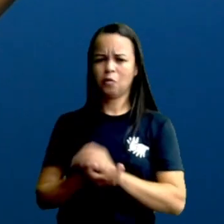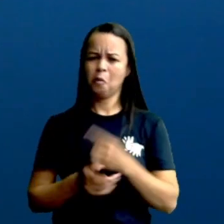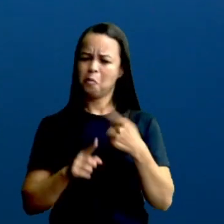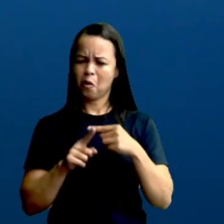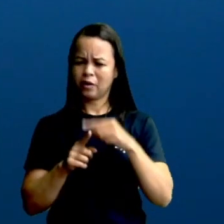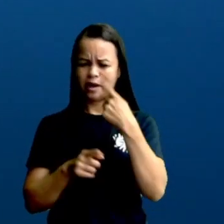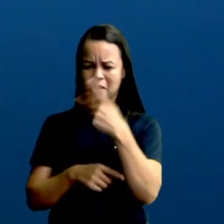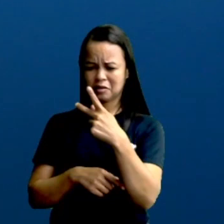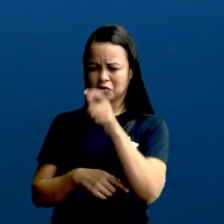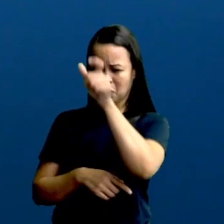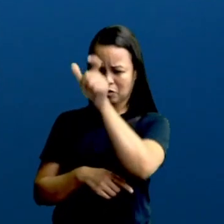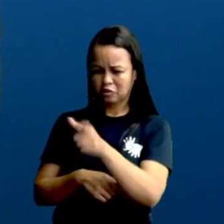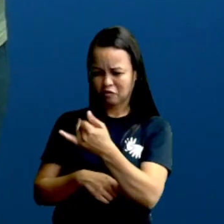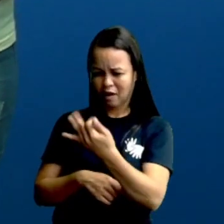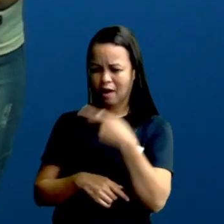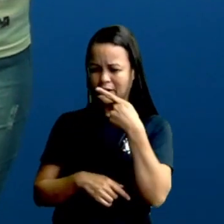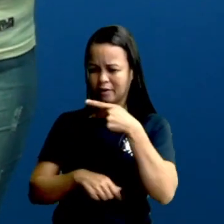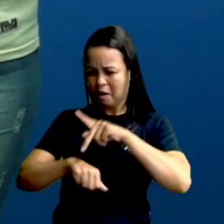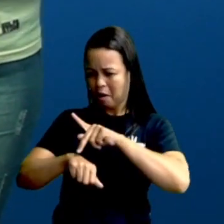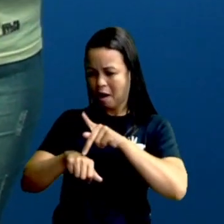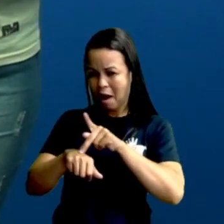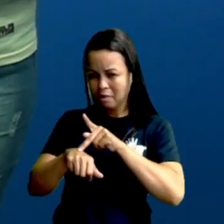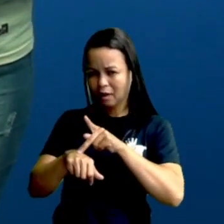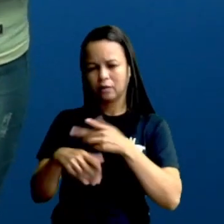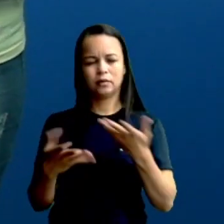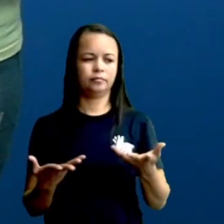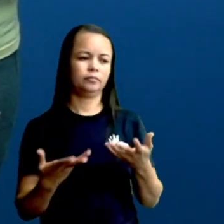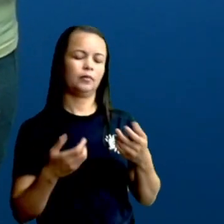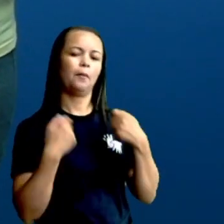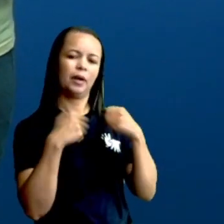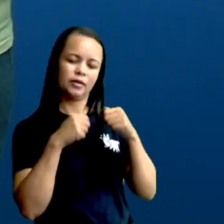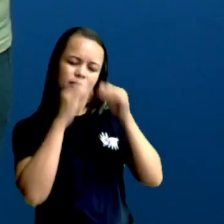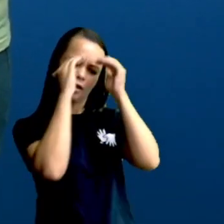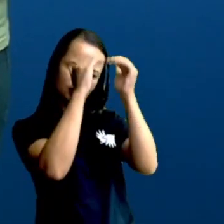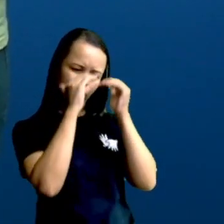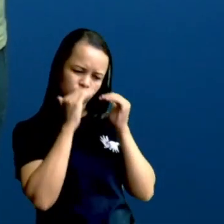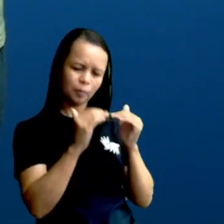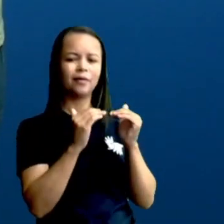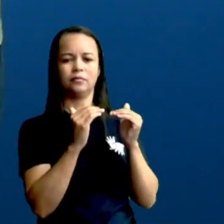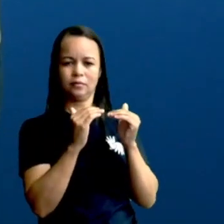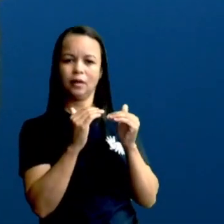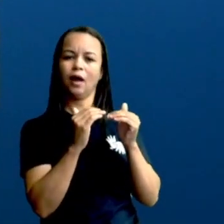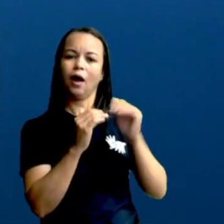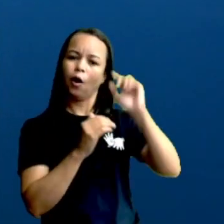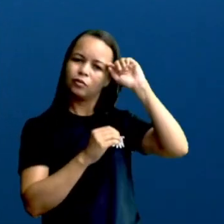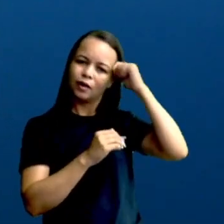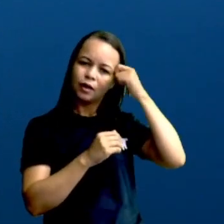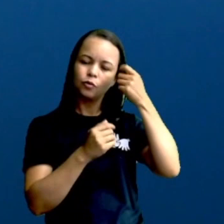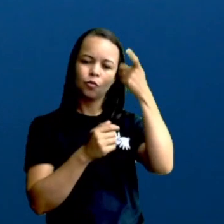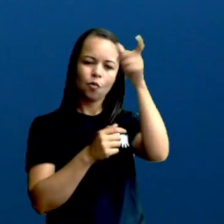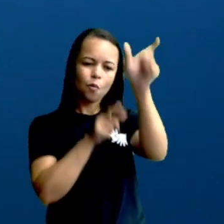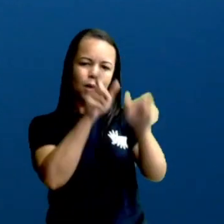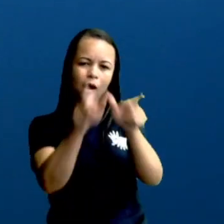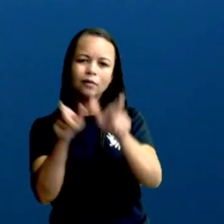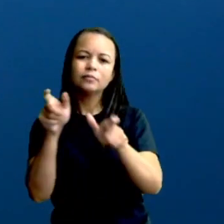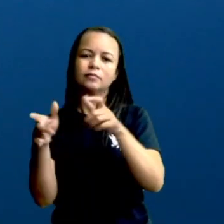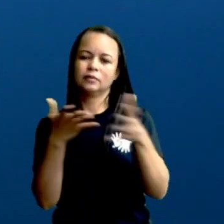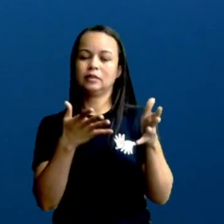isso, viu? Então, a gente precisa respeitar a negritude do outro, né? Enxergar o outro como ele é